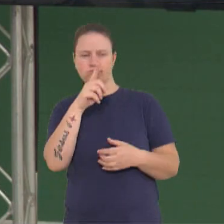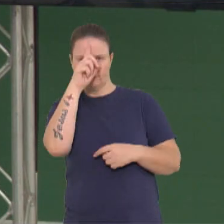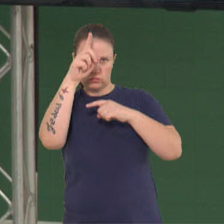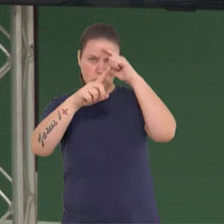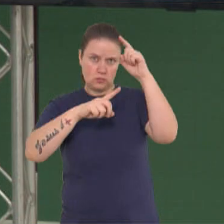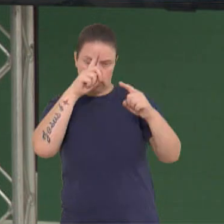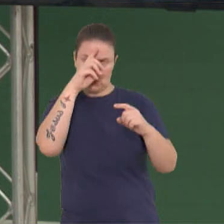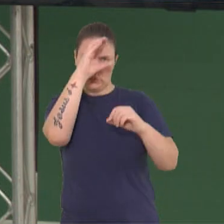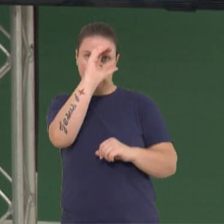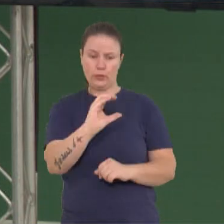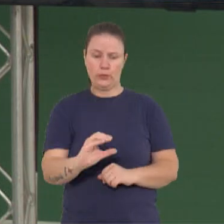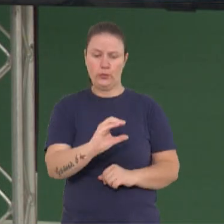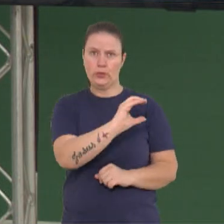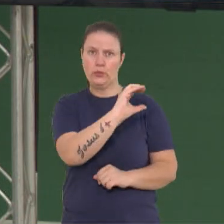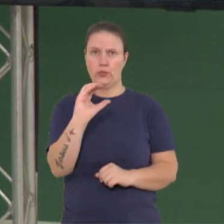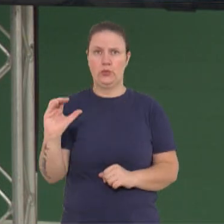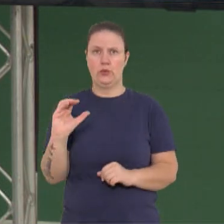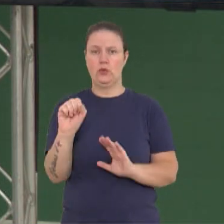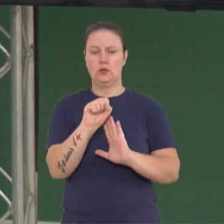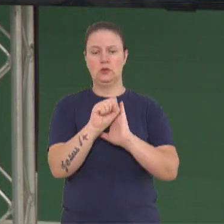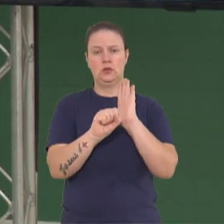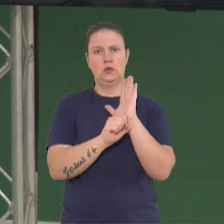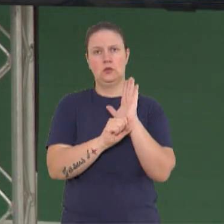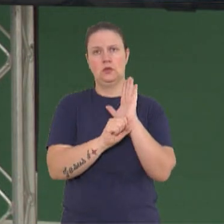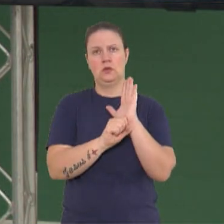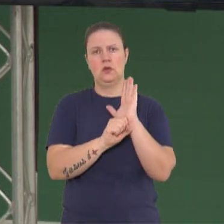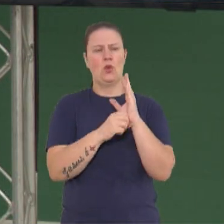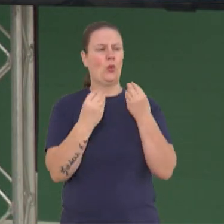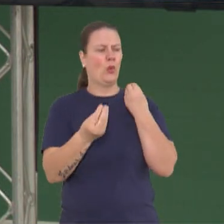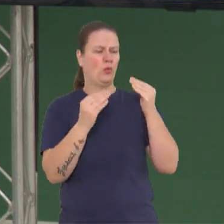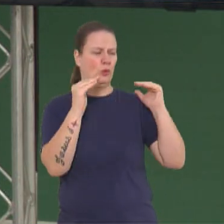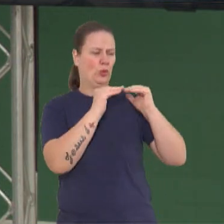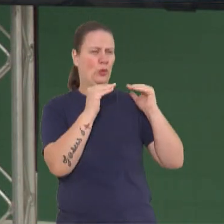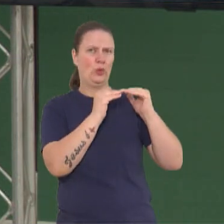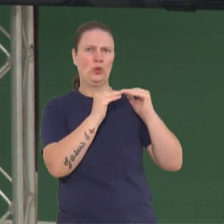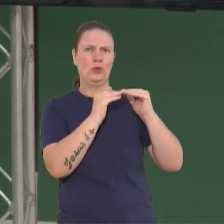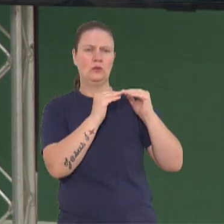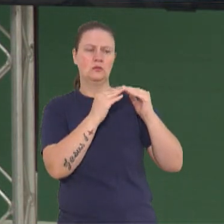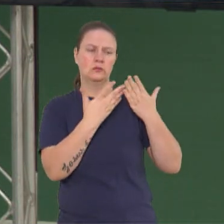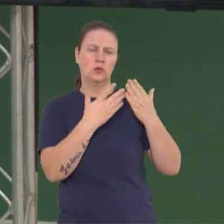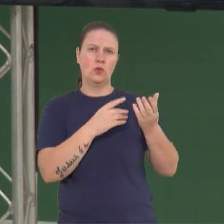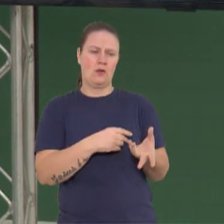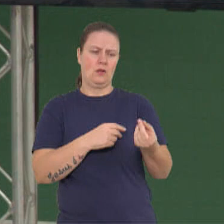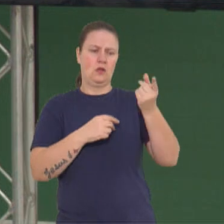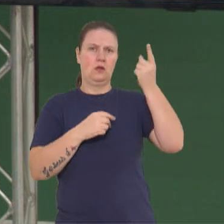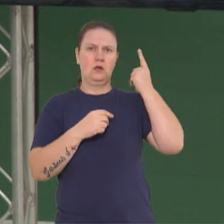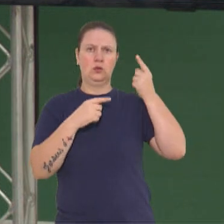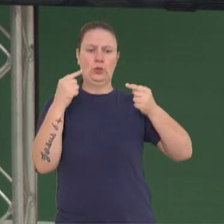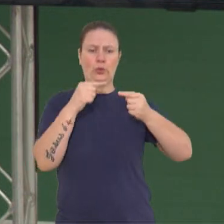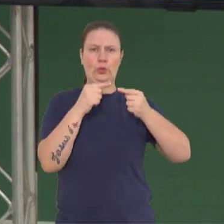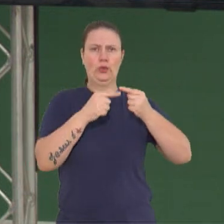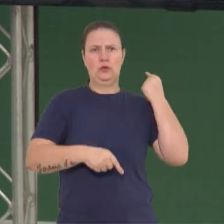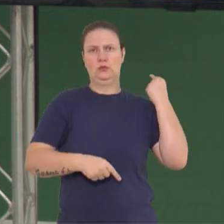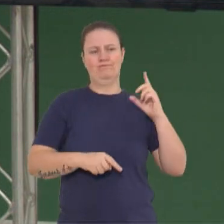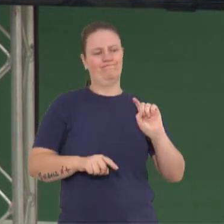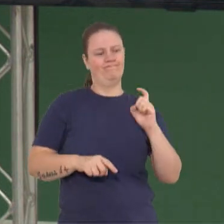num filósofo que nasceu séculos antes de Cristo, que nunca teve contato com o cristianismo.